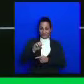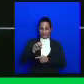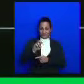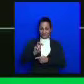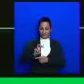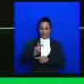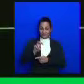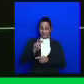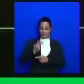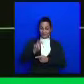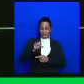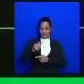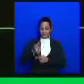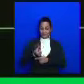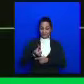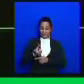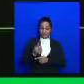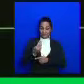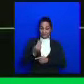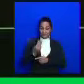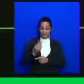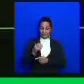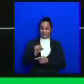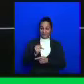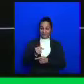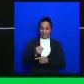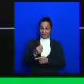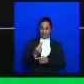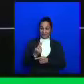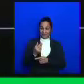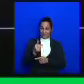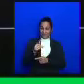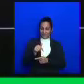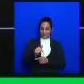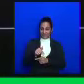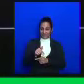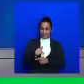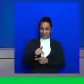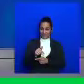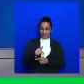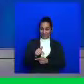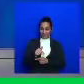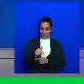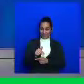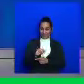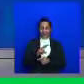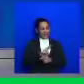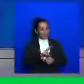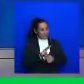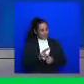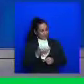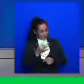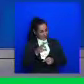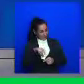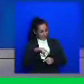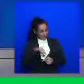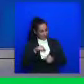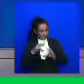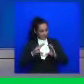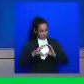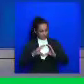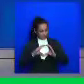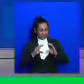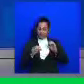57, 05, 56, 38 e 27. As auditoras confirmam as